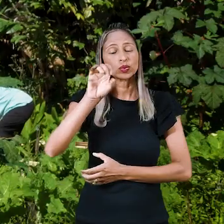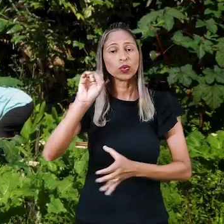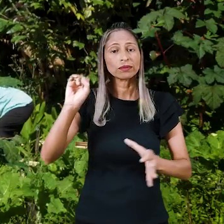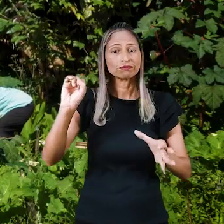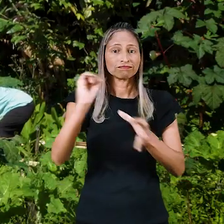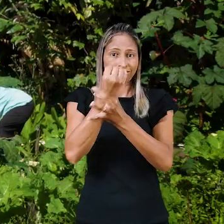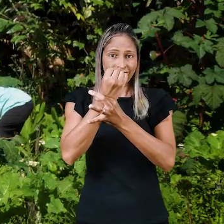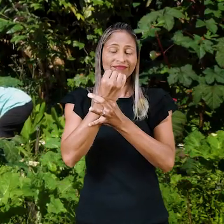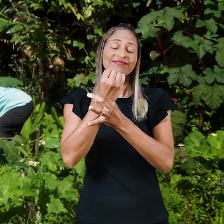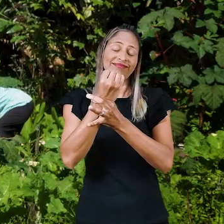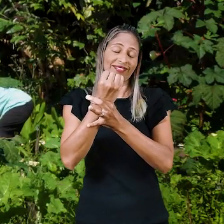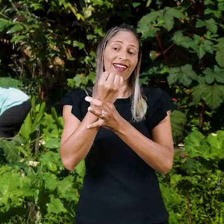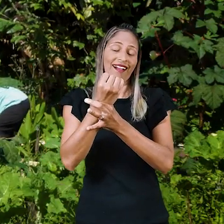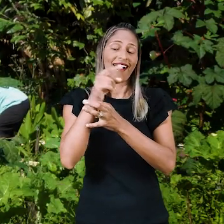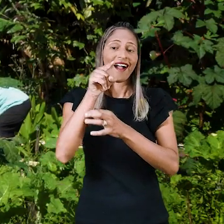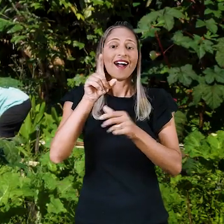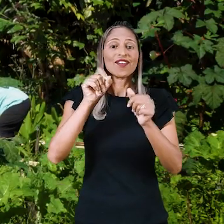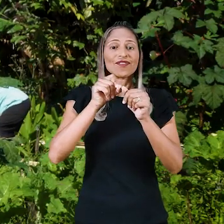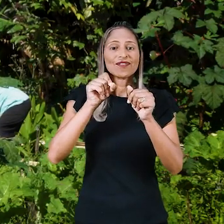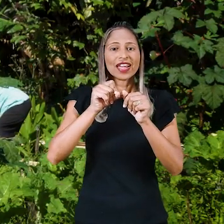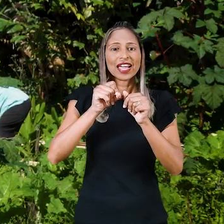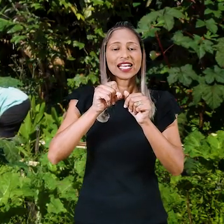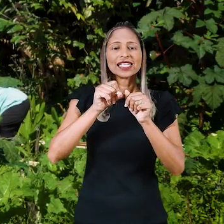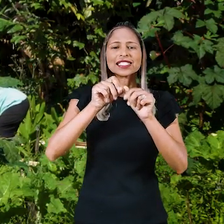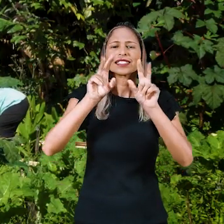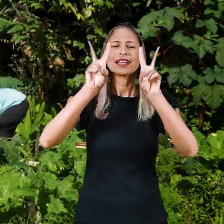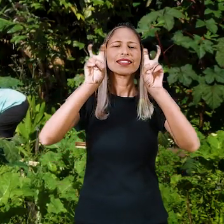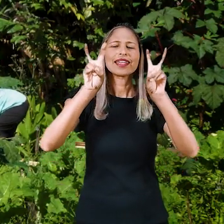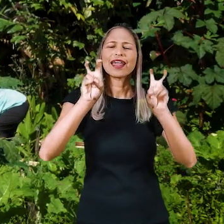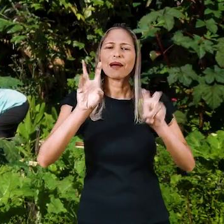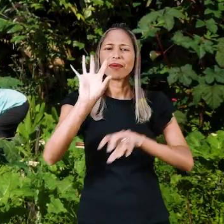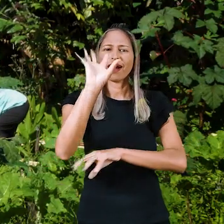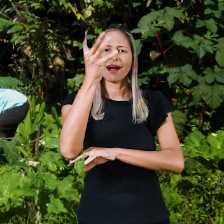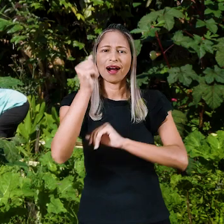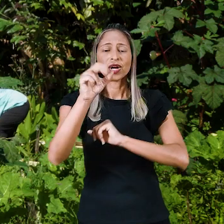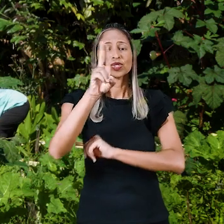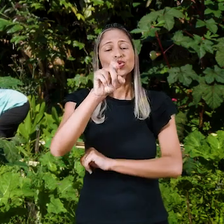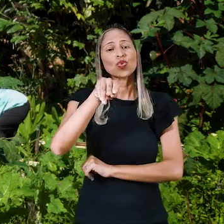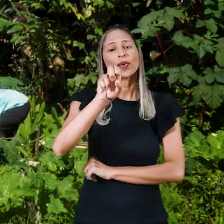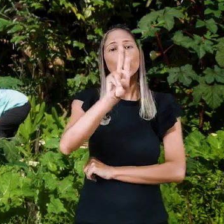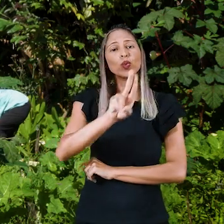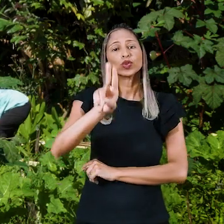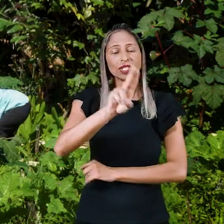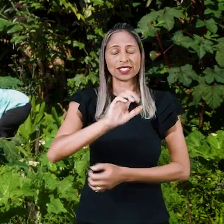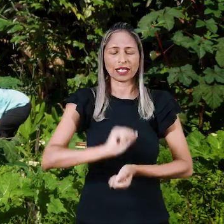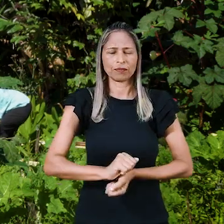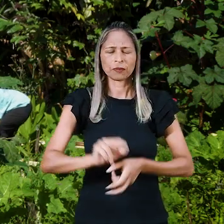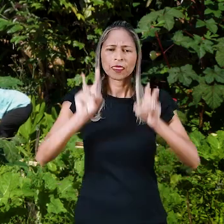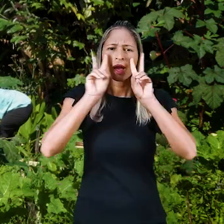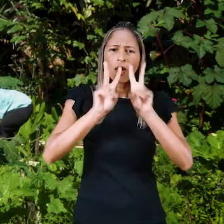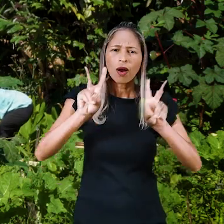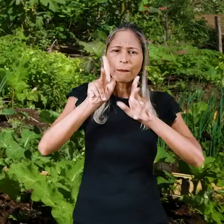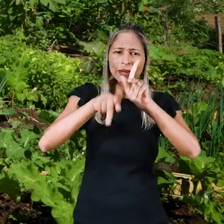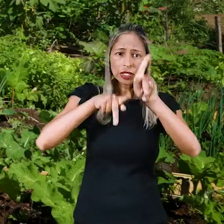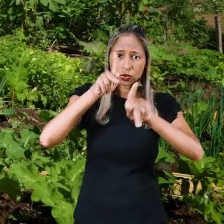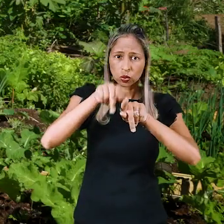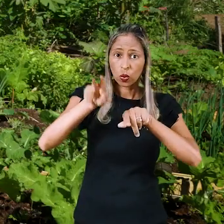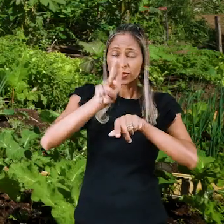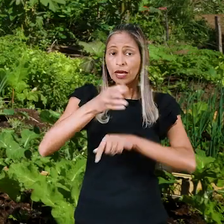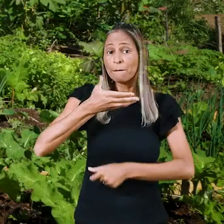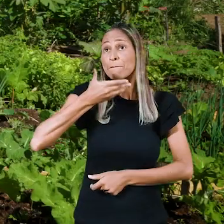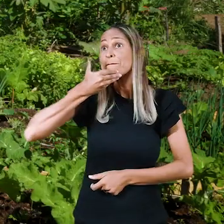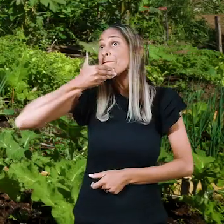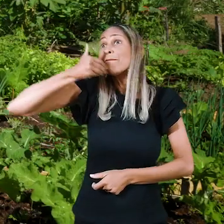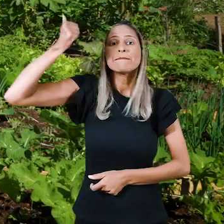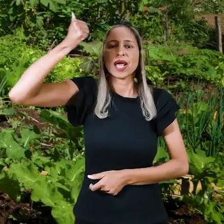Olericultura, realizado em Porto Seguro. Nessa ocasião foram abordadas as plantas subutilizadas. Olha como que as pessoas antigamente